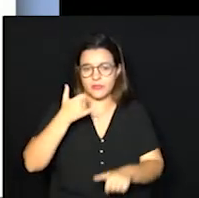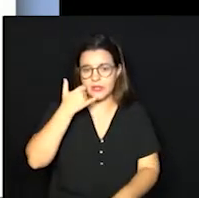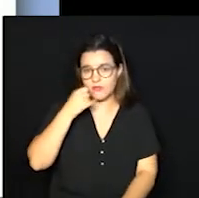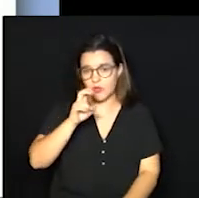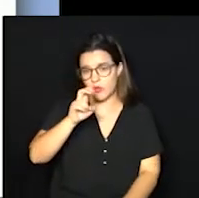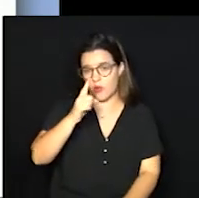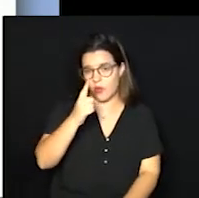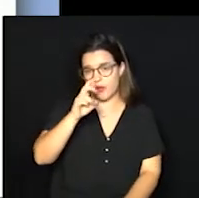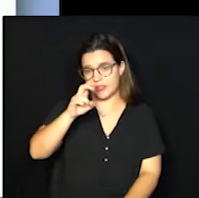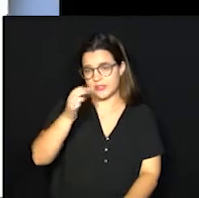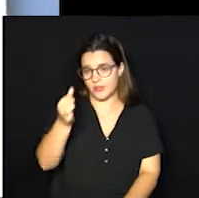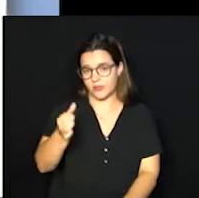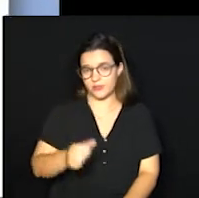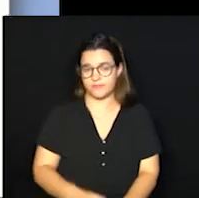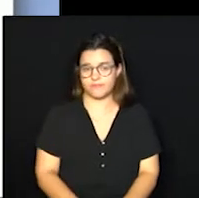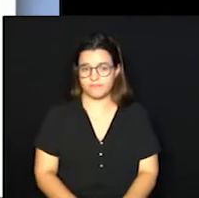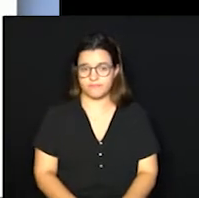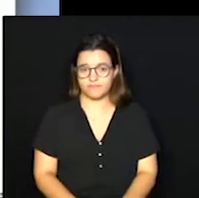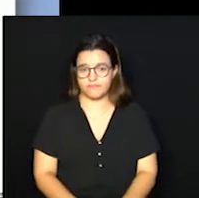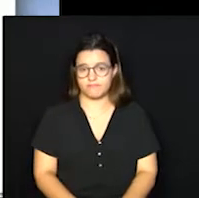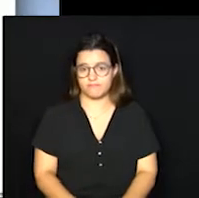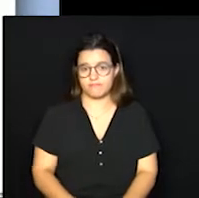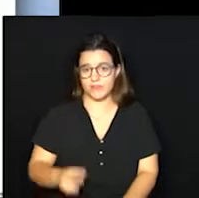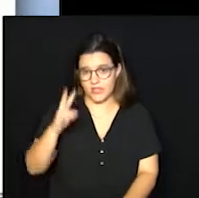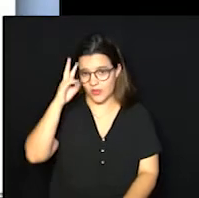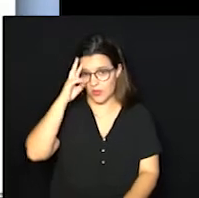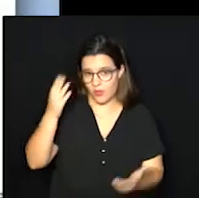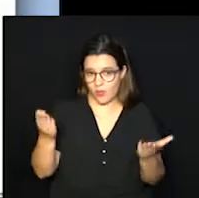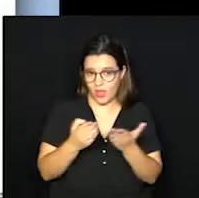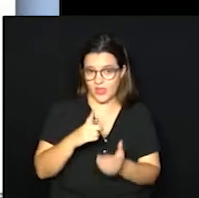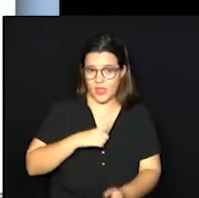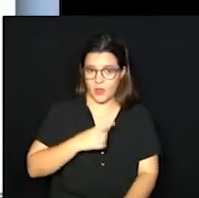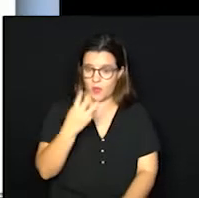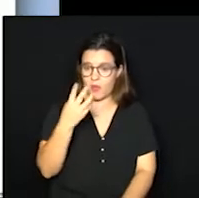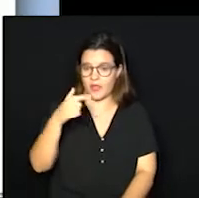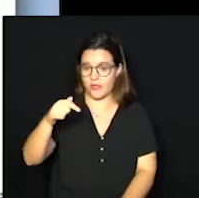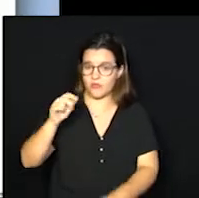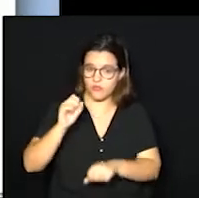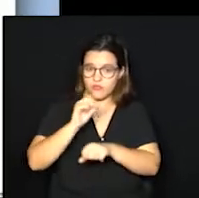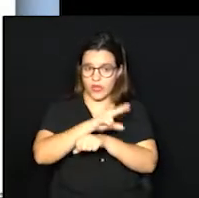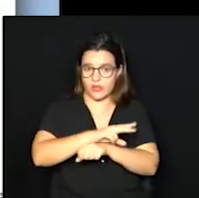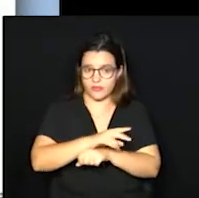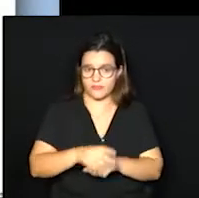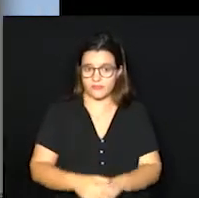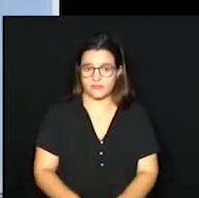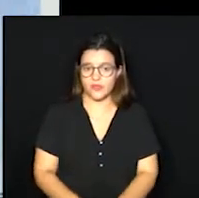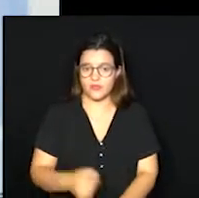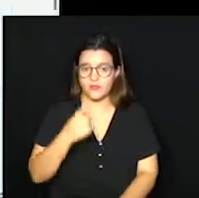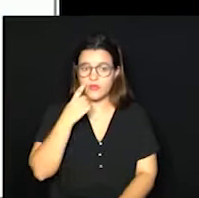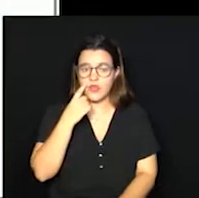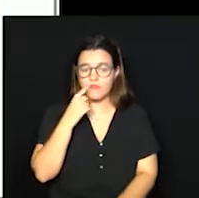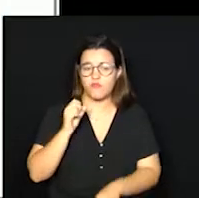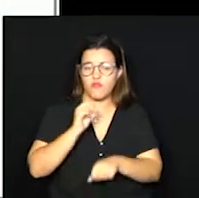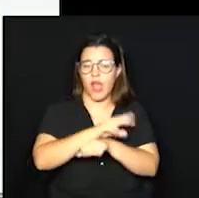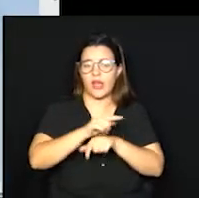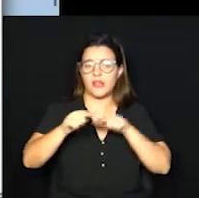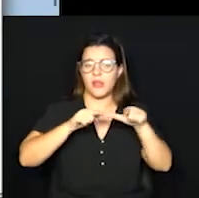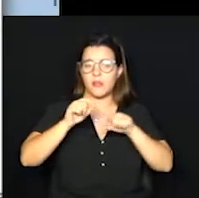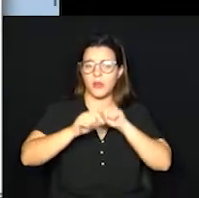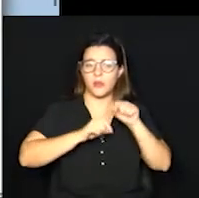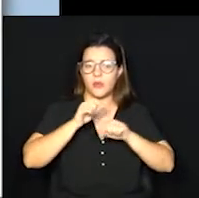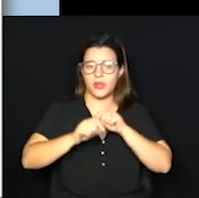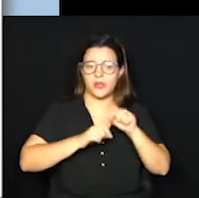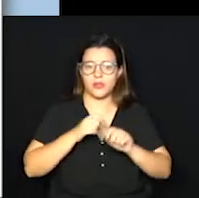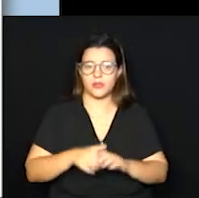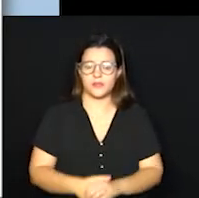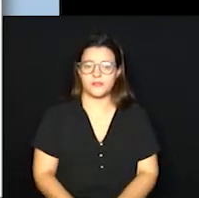hoje, segunda-feira, nesse horário, nós temos 47 vagas disponíveis. Vamos ver quais são, Gabriel? Vamos lá. Então, quando a pessoa quer